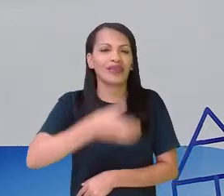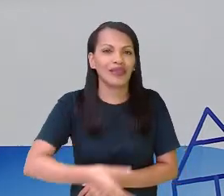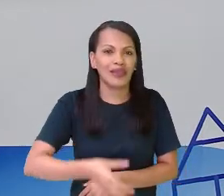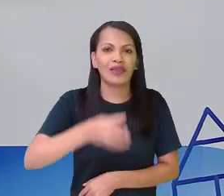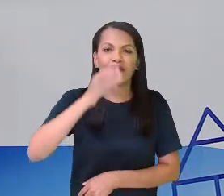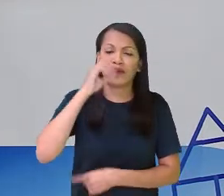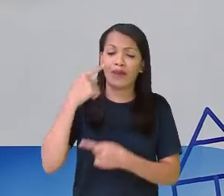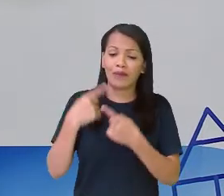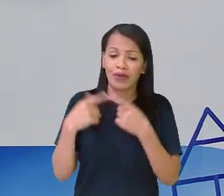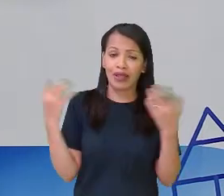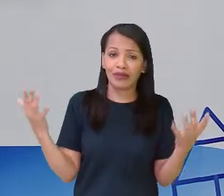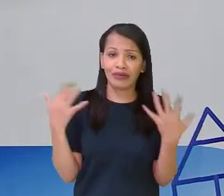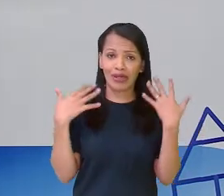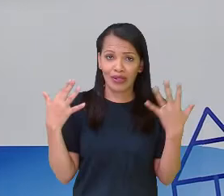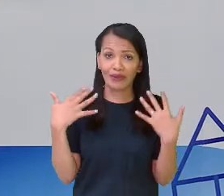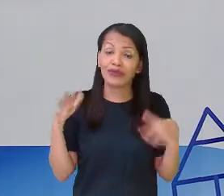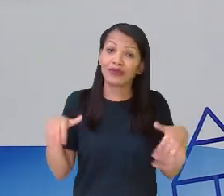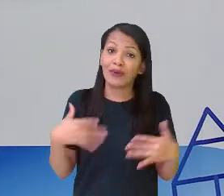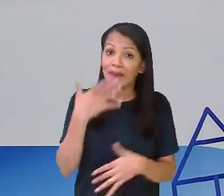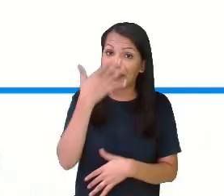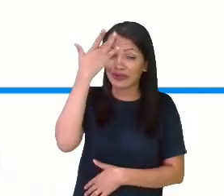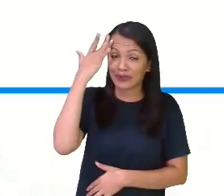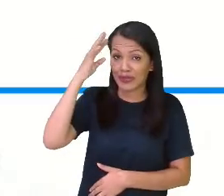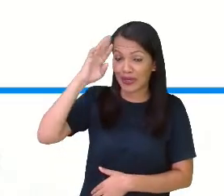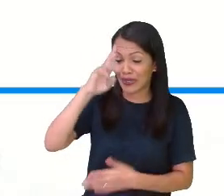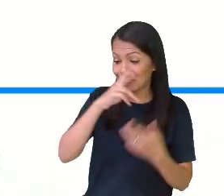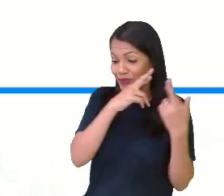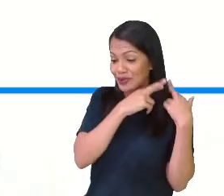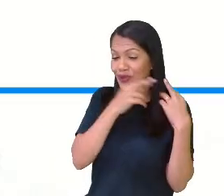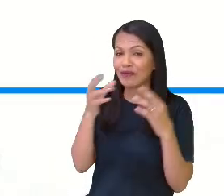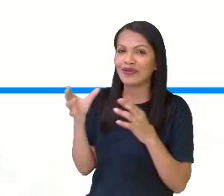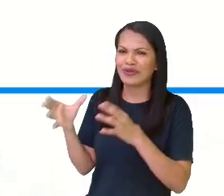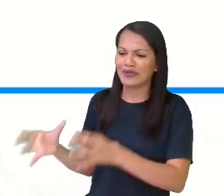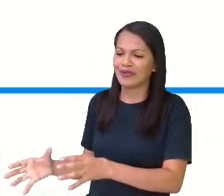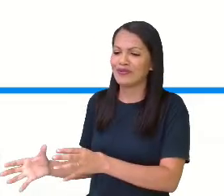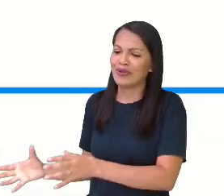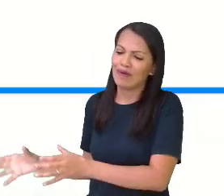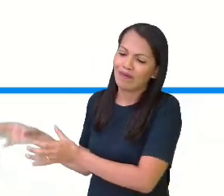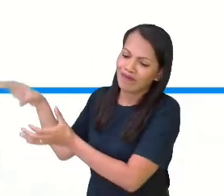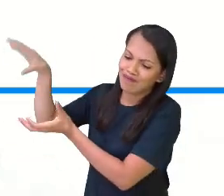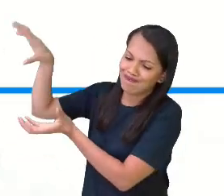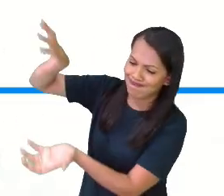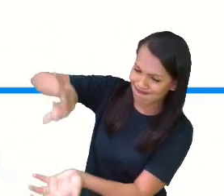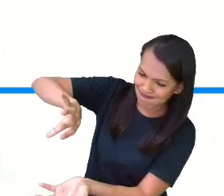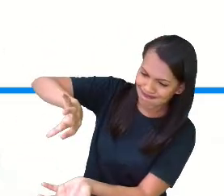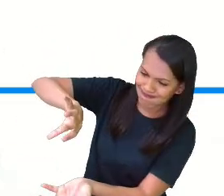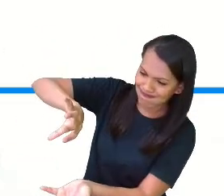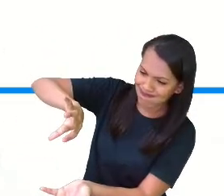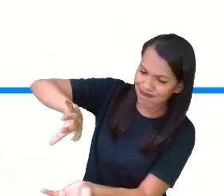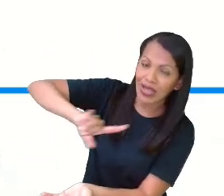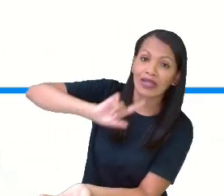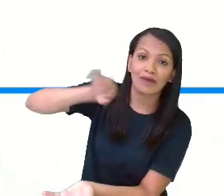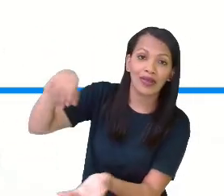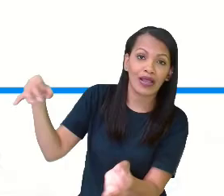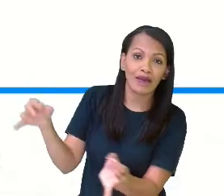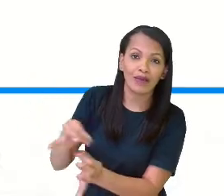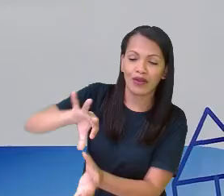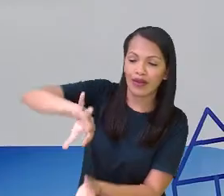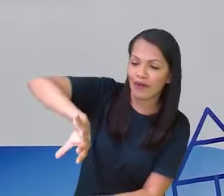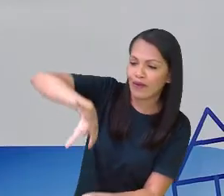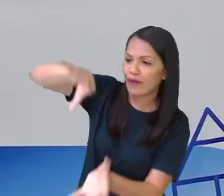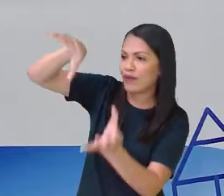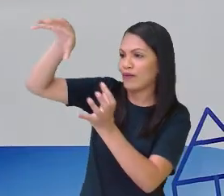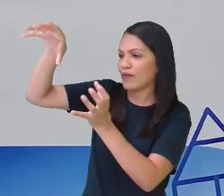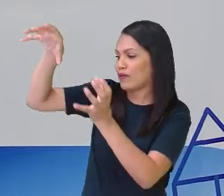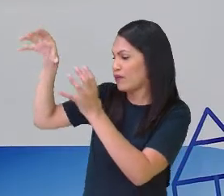sabendo, quinto ano, esse garrafão tem a capacidade líquida de 20 litros. Existem recipientes